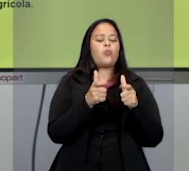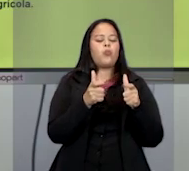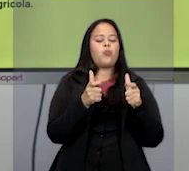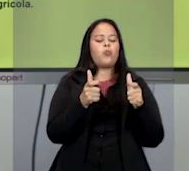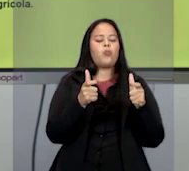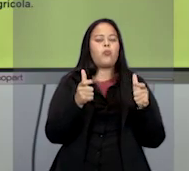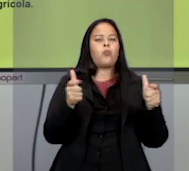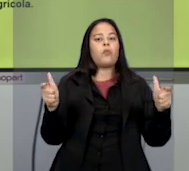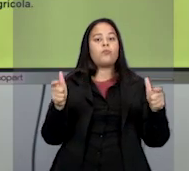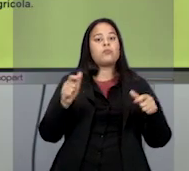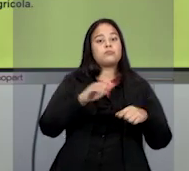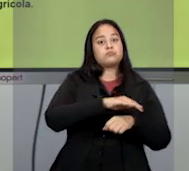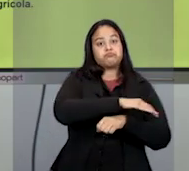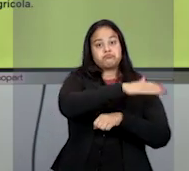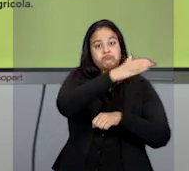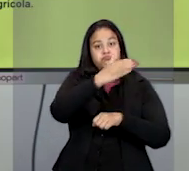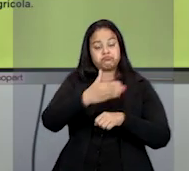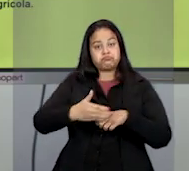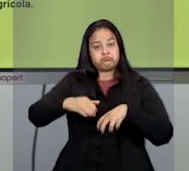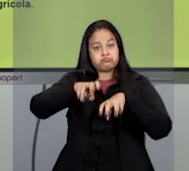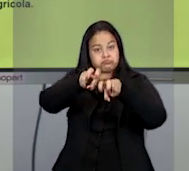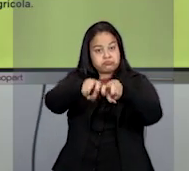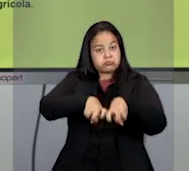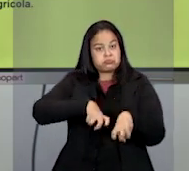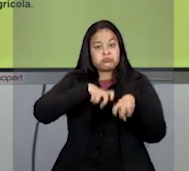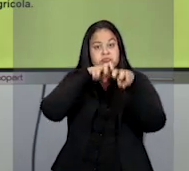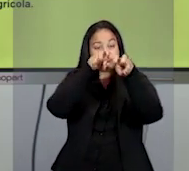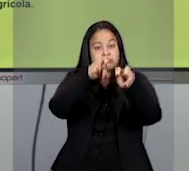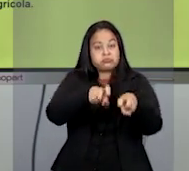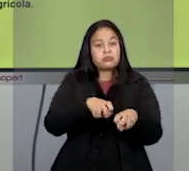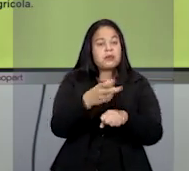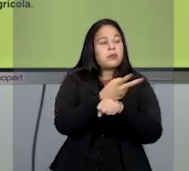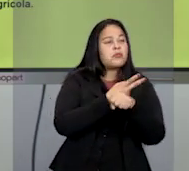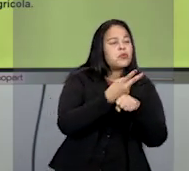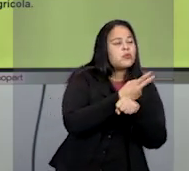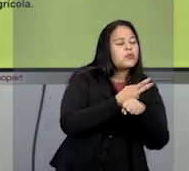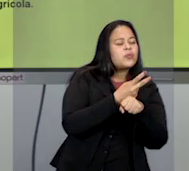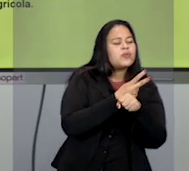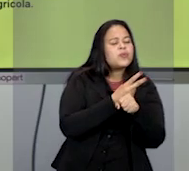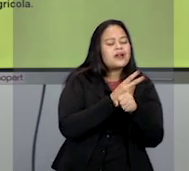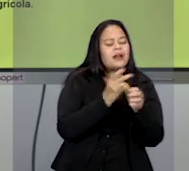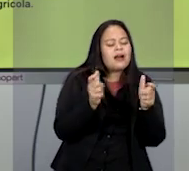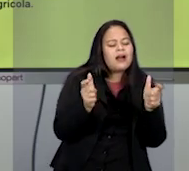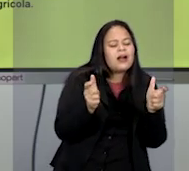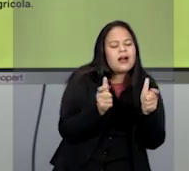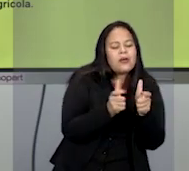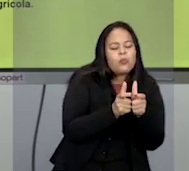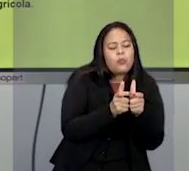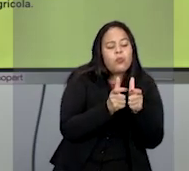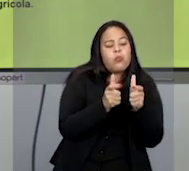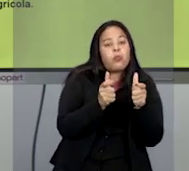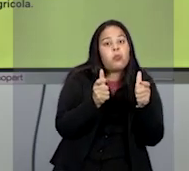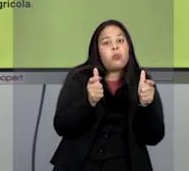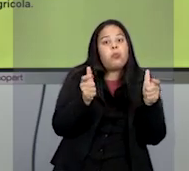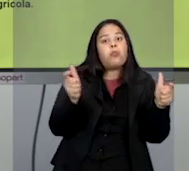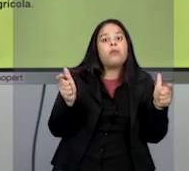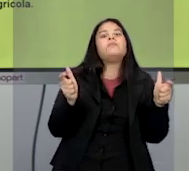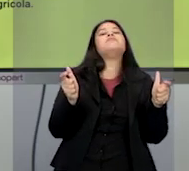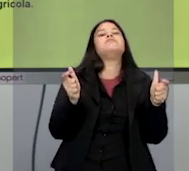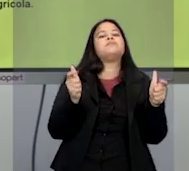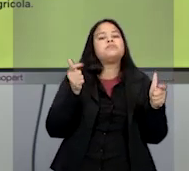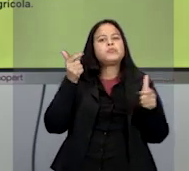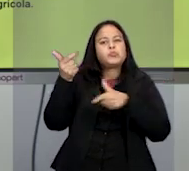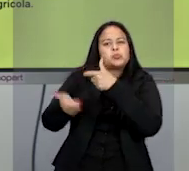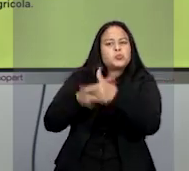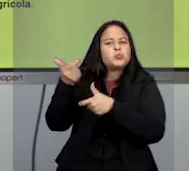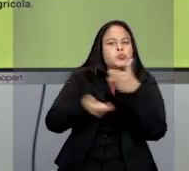que seria essa expansão da fronteira agrícola? Ou seja, procurar mais espaço, expandir cada vez mais. E aí hoje a gente vê que